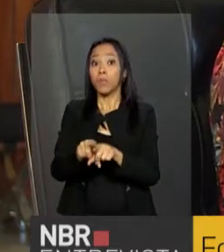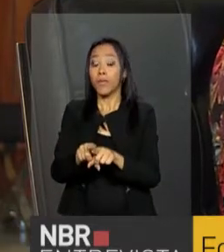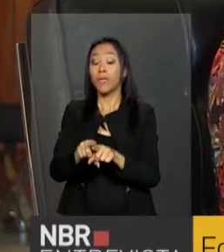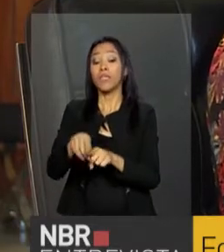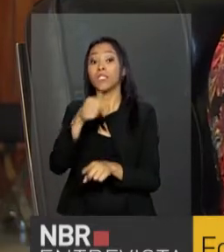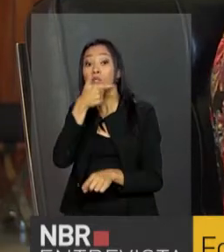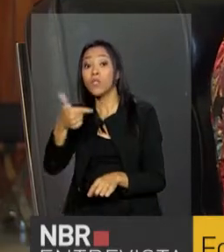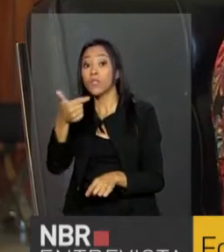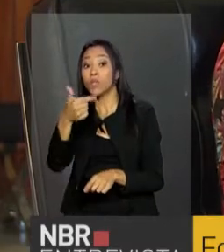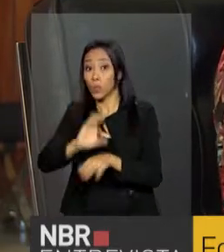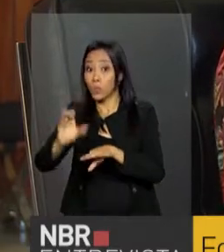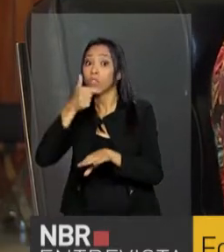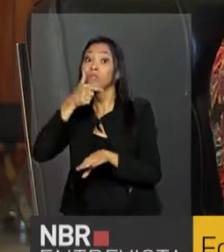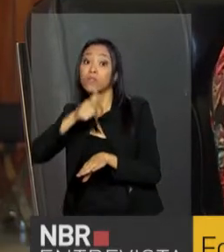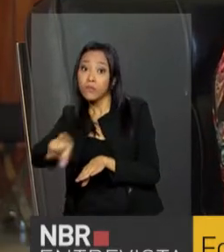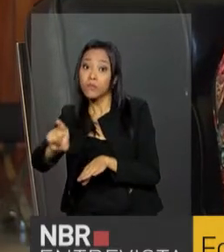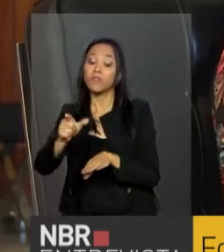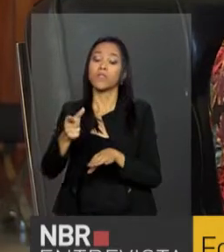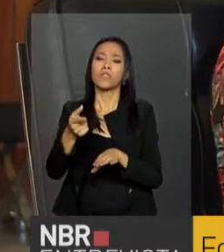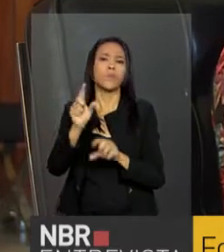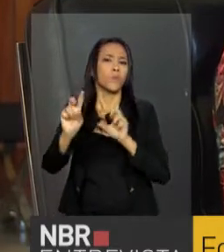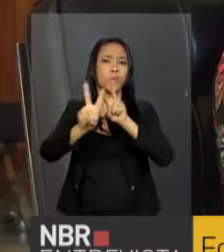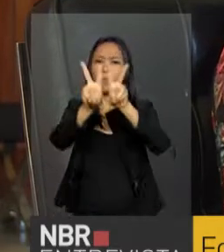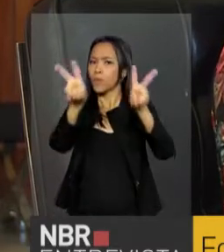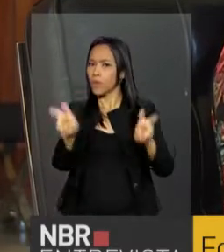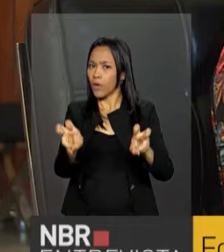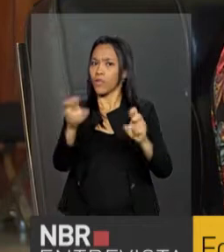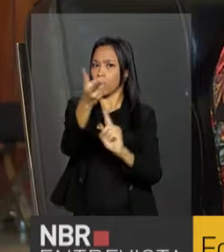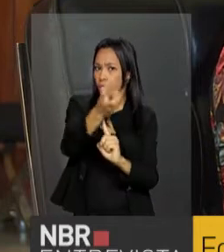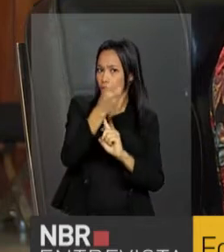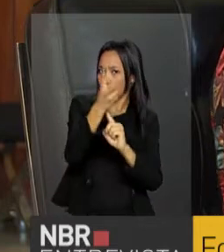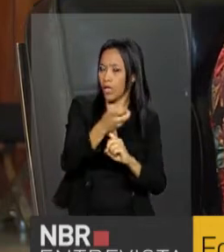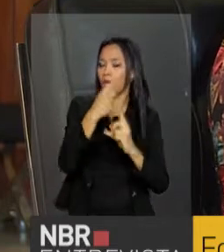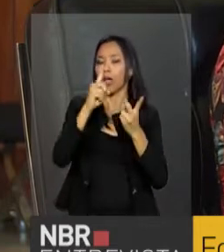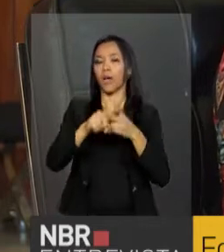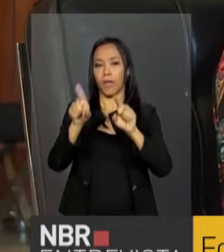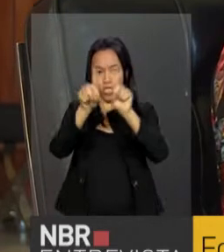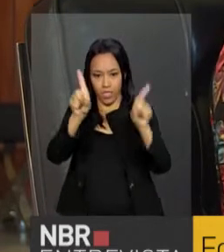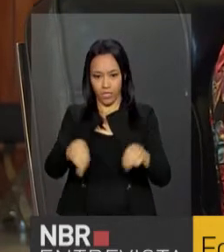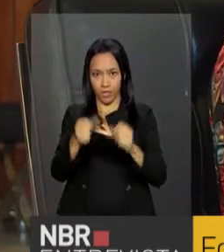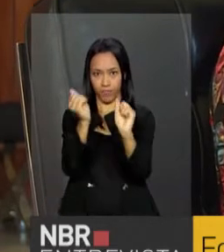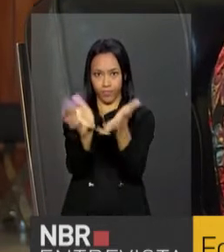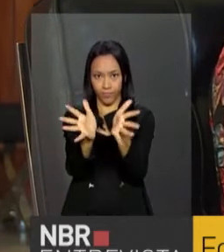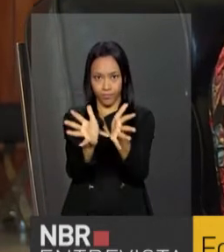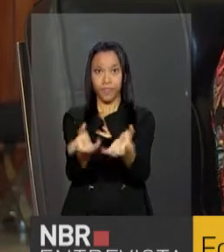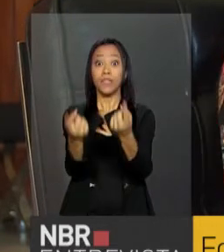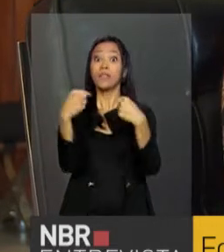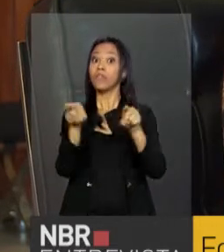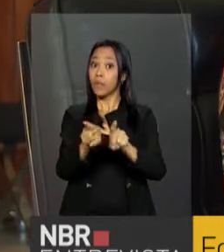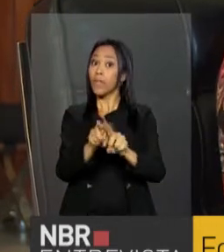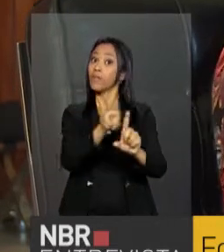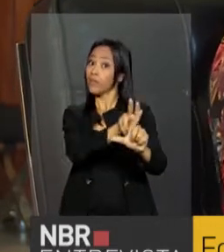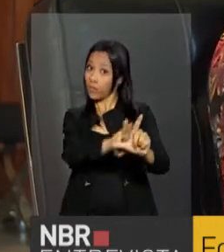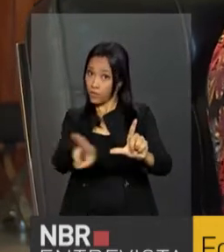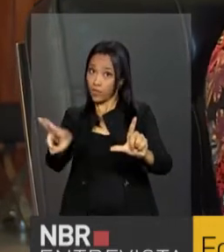aplicadas, que falam sobre a audiodescrição, a janela de interpretação em libras e a legenda.